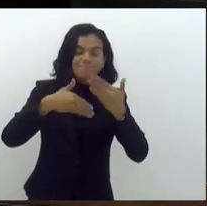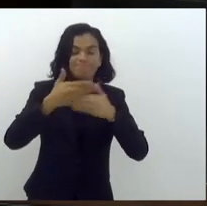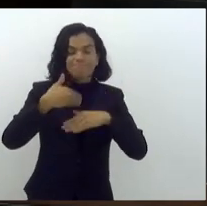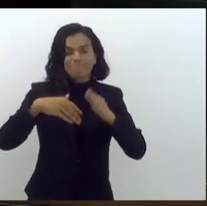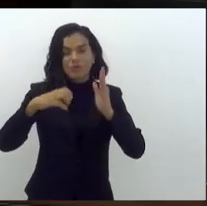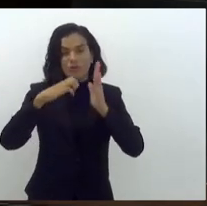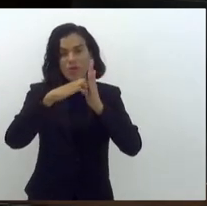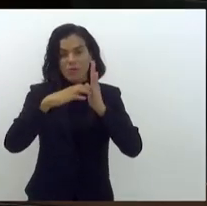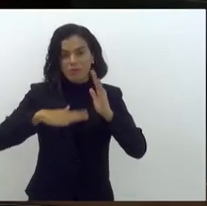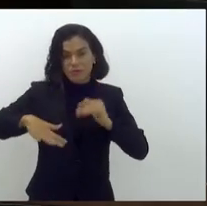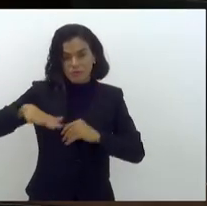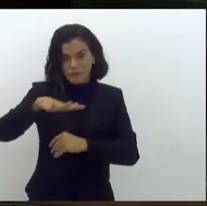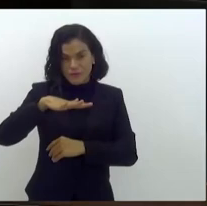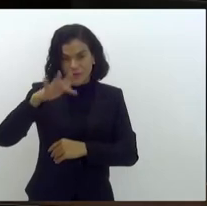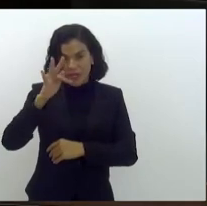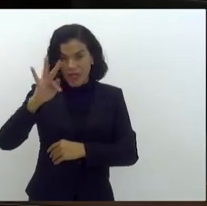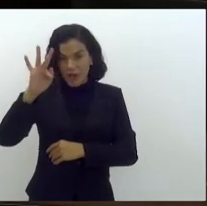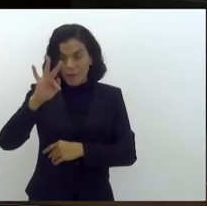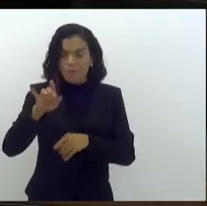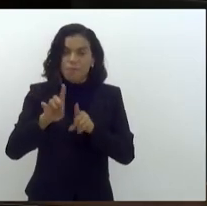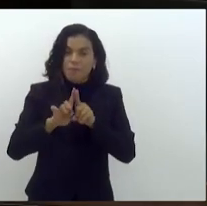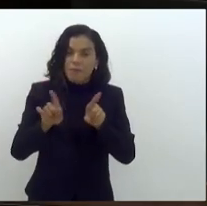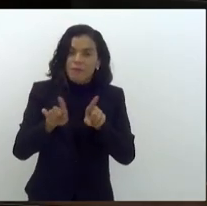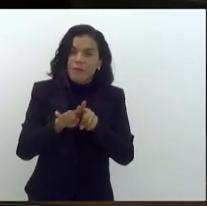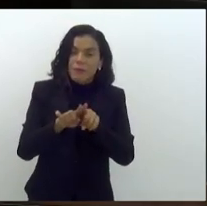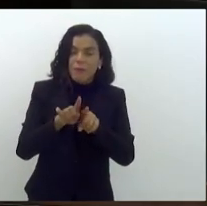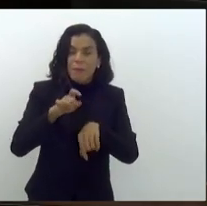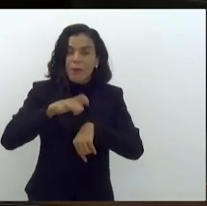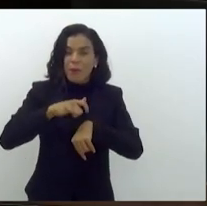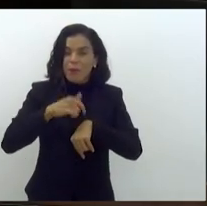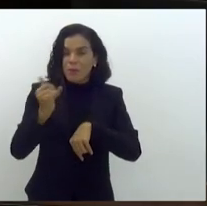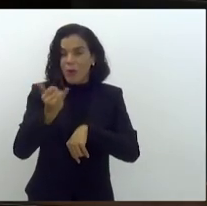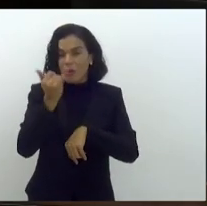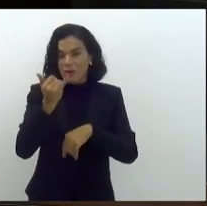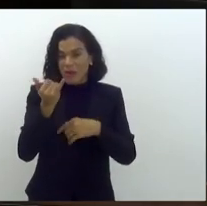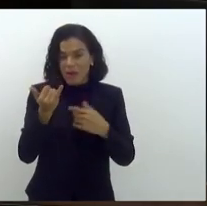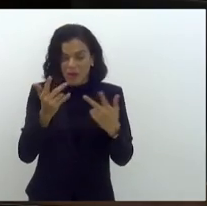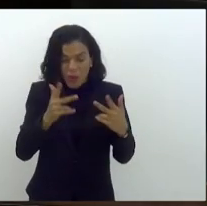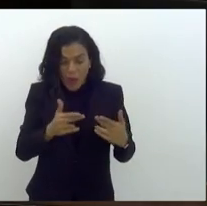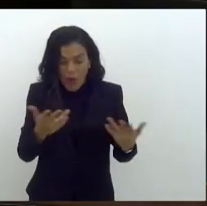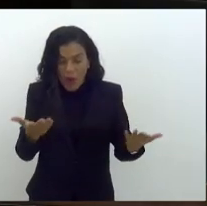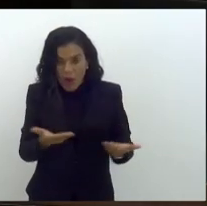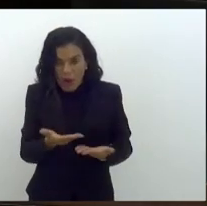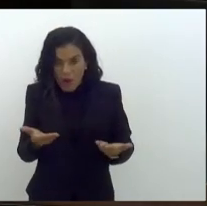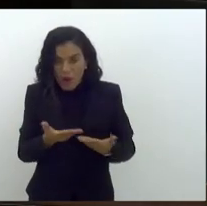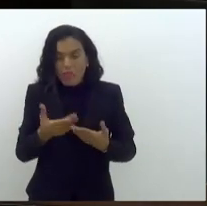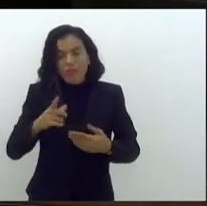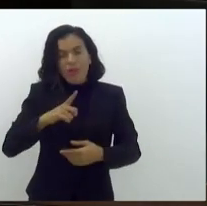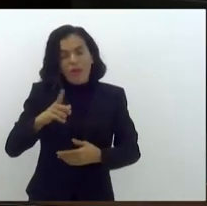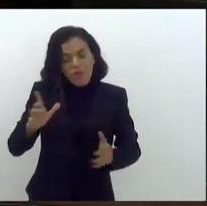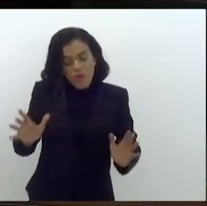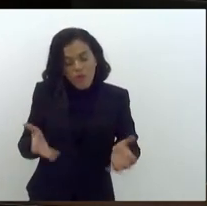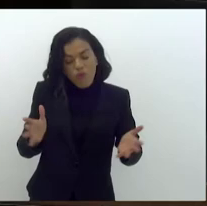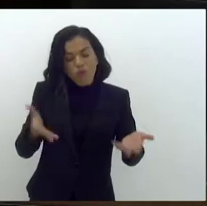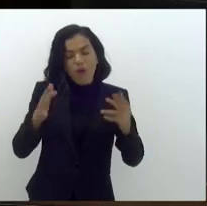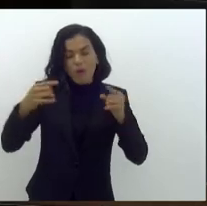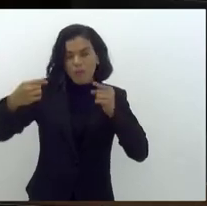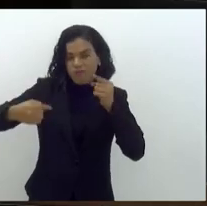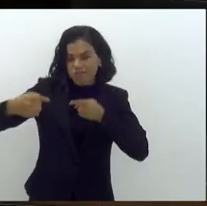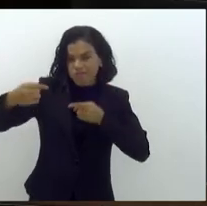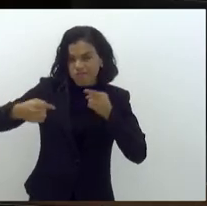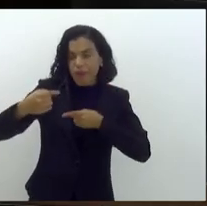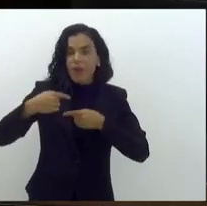acho que eventos importantes como esse configuras que tem influência no debate público uma categoria